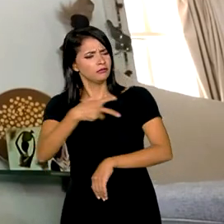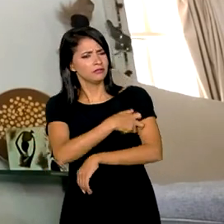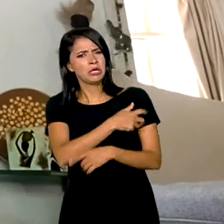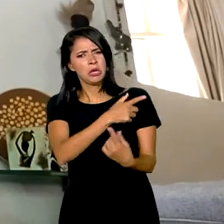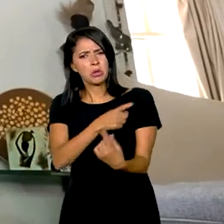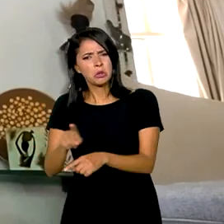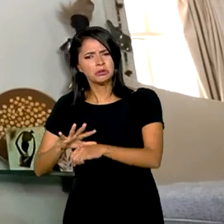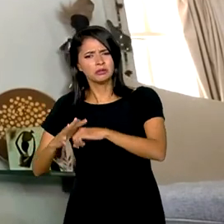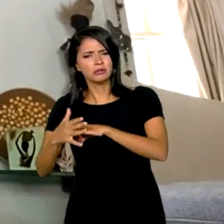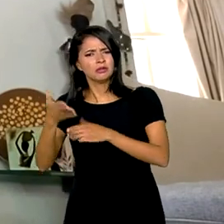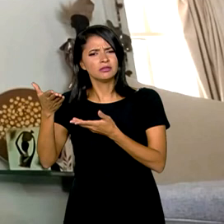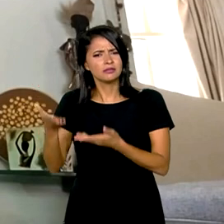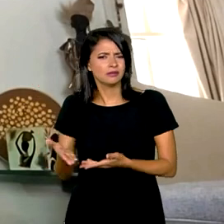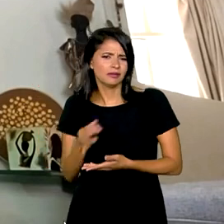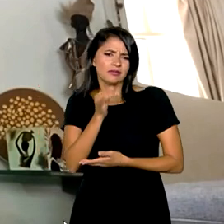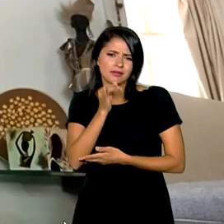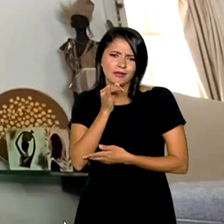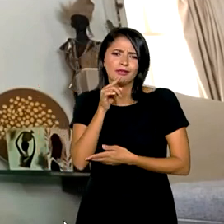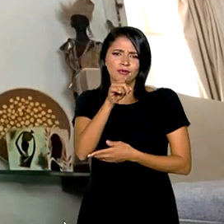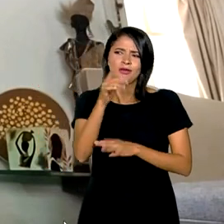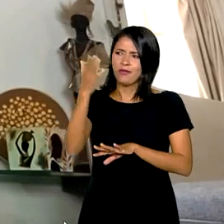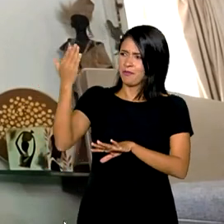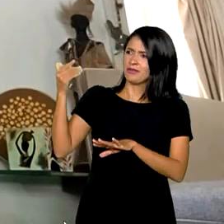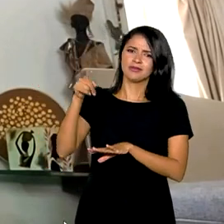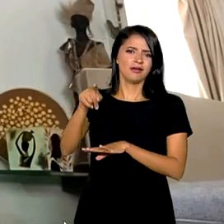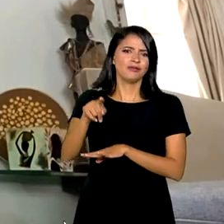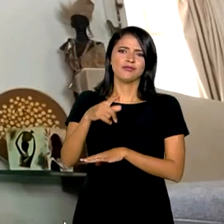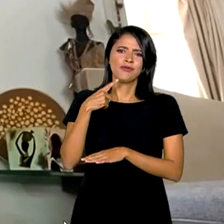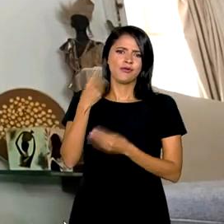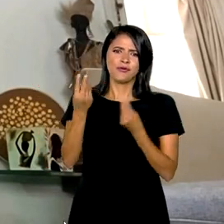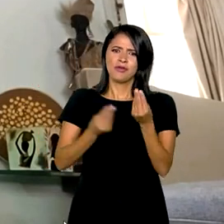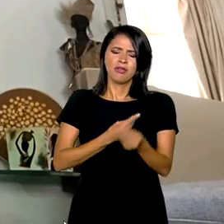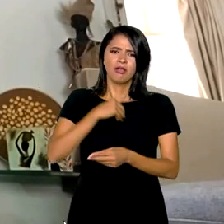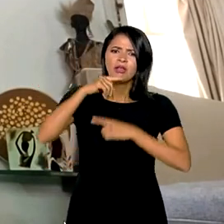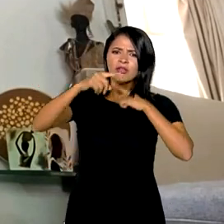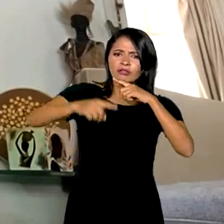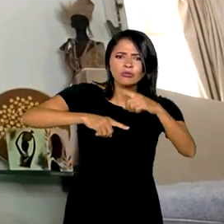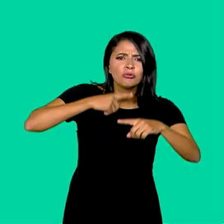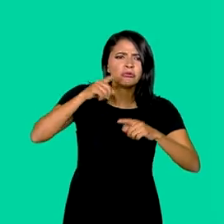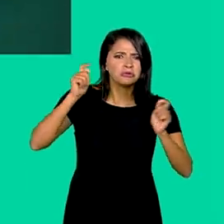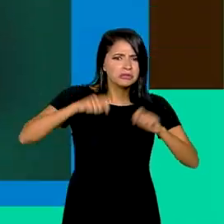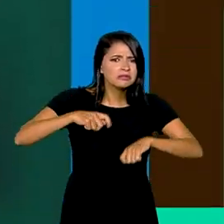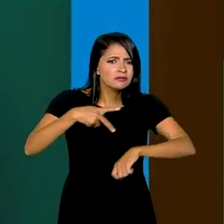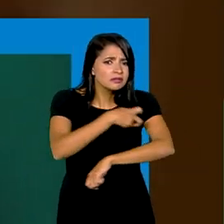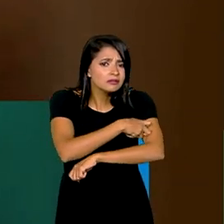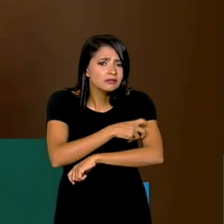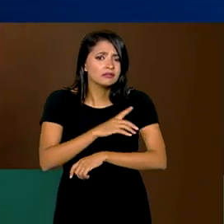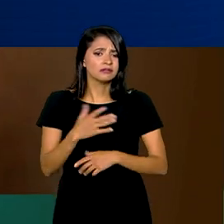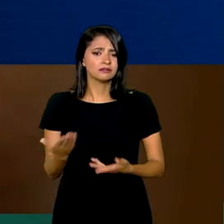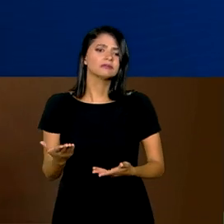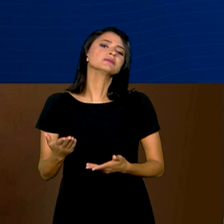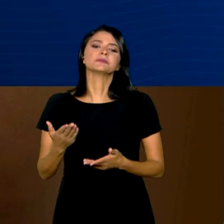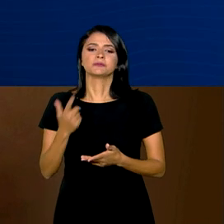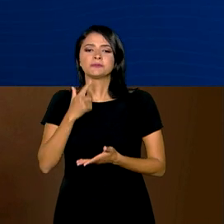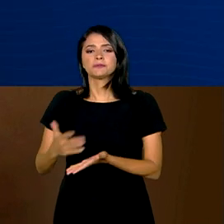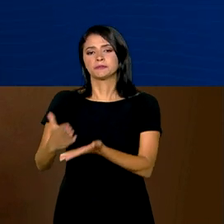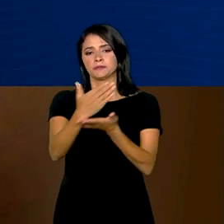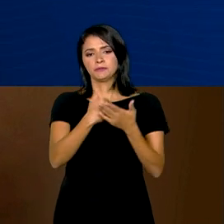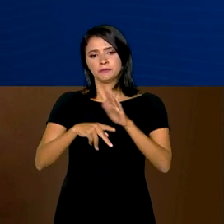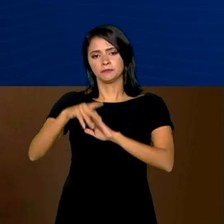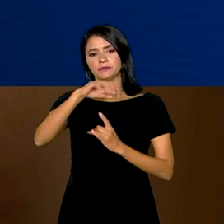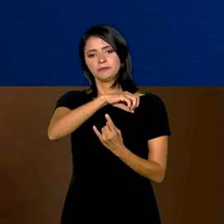contra o coronavírus, por exemplo, lá naquela época, e vocês estão com dúvida sobre a vacina? O levantamento da